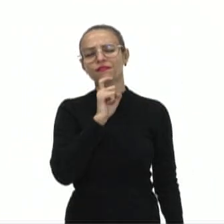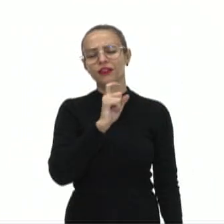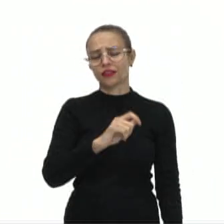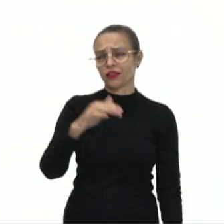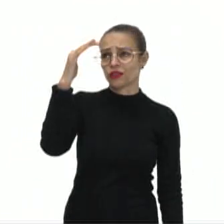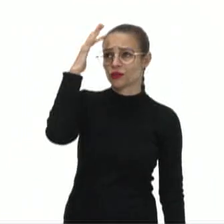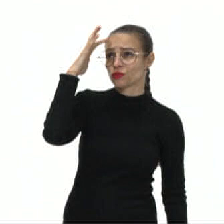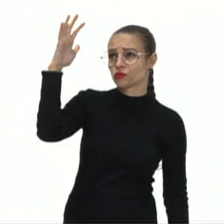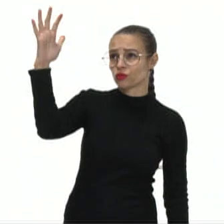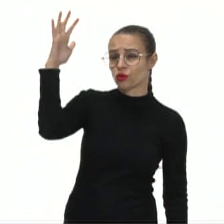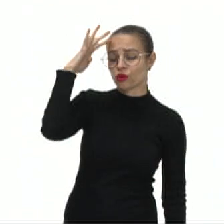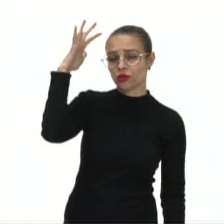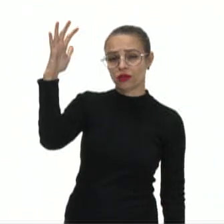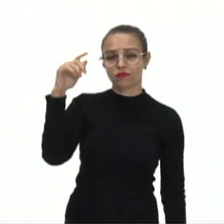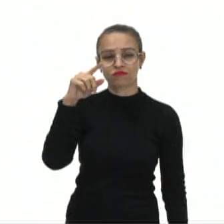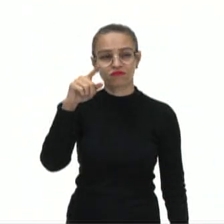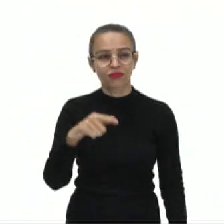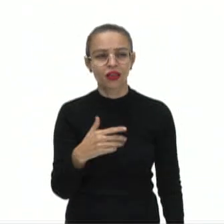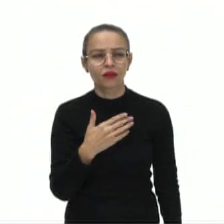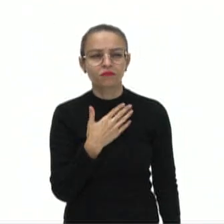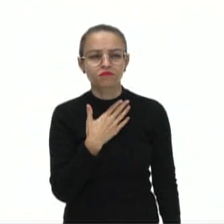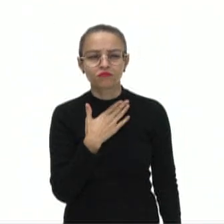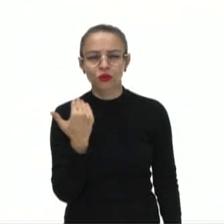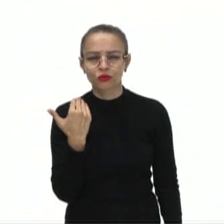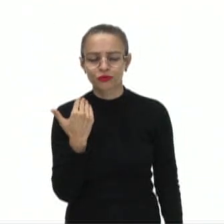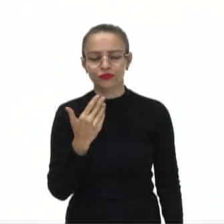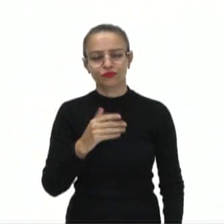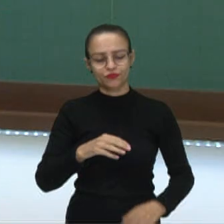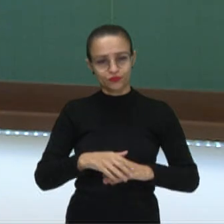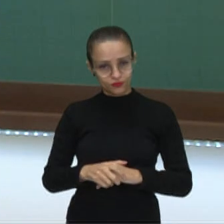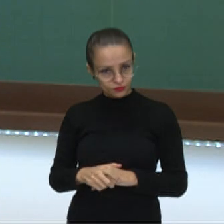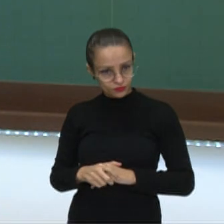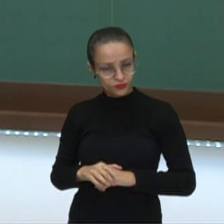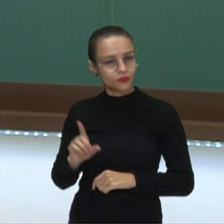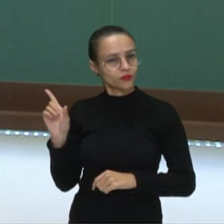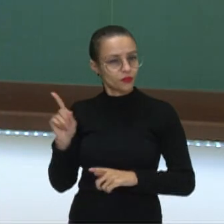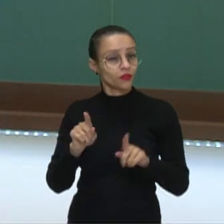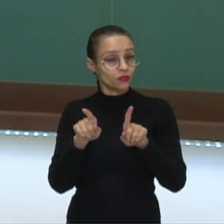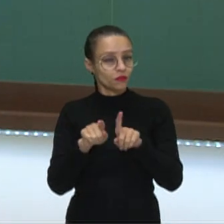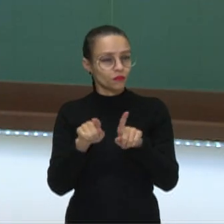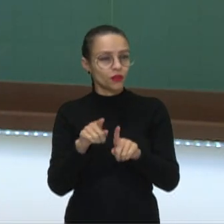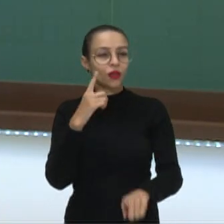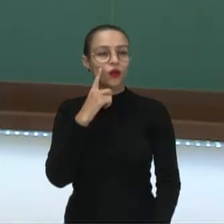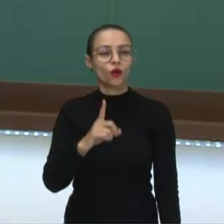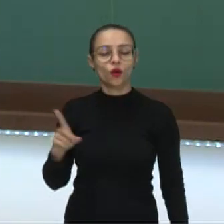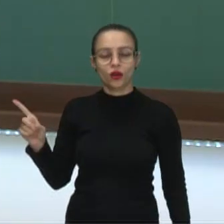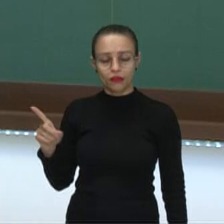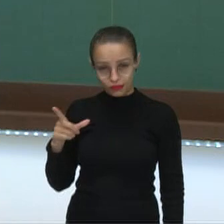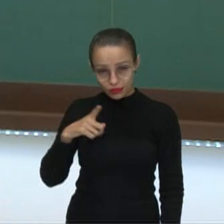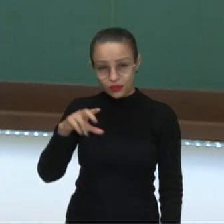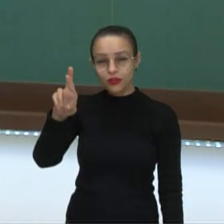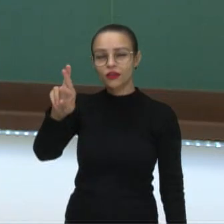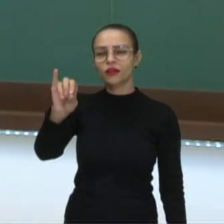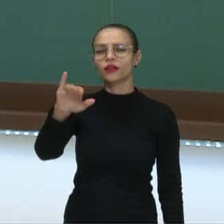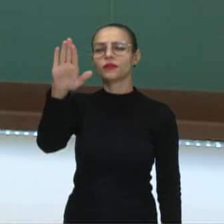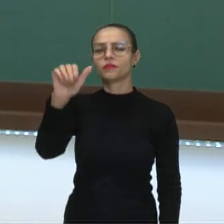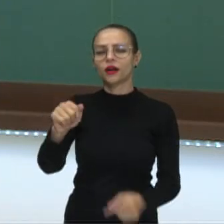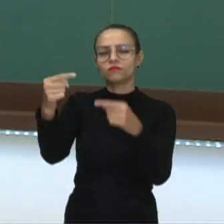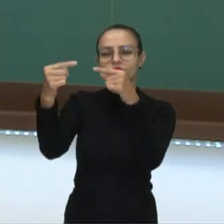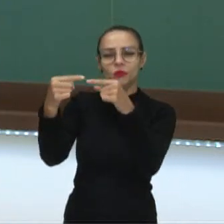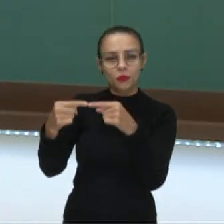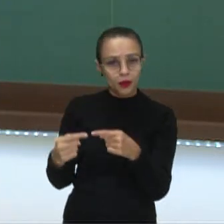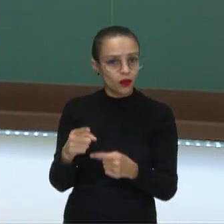sonhar que é morto. Então, aqui também, ó, tem rima.